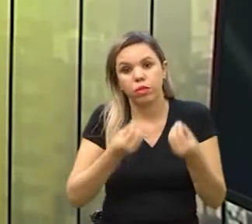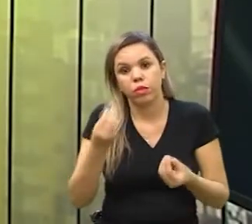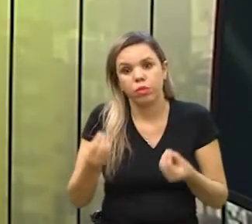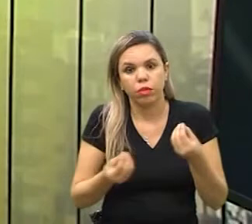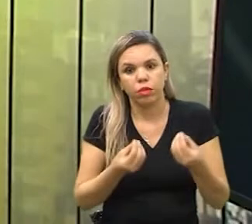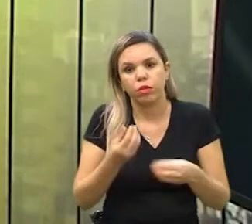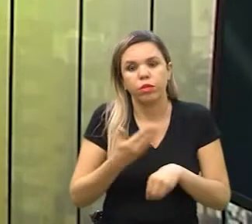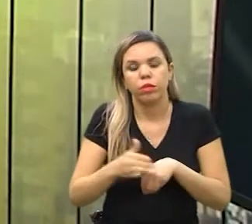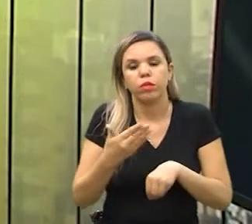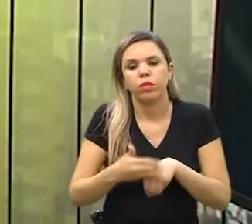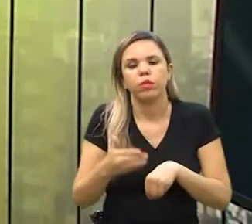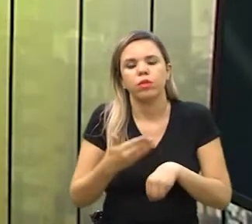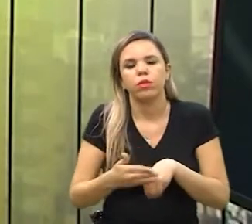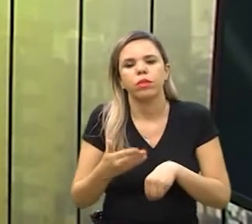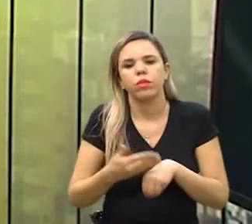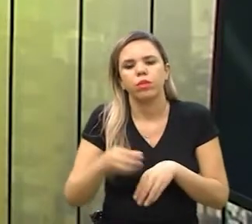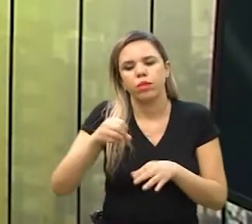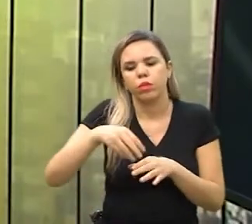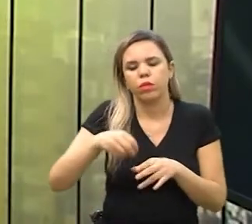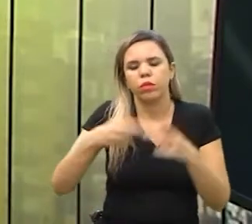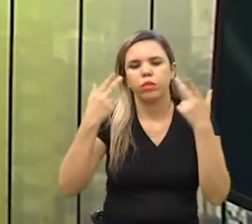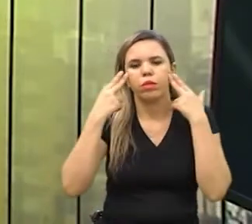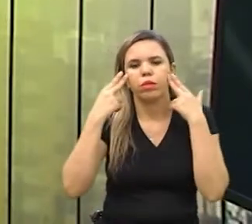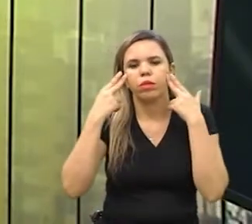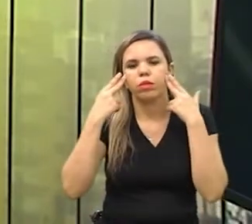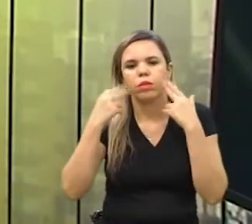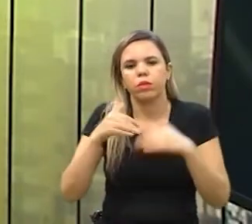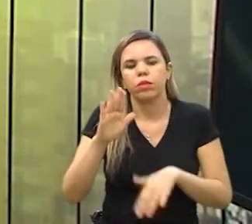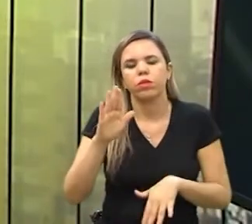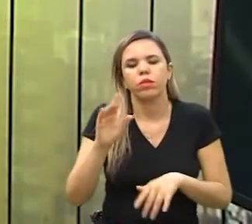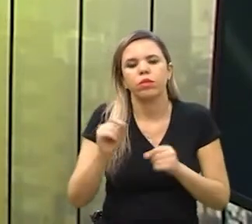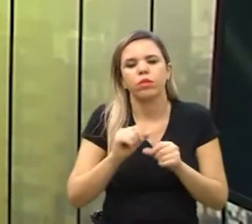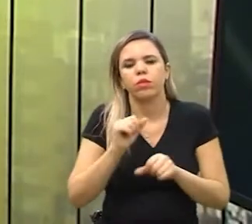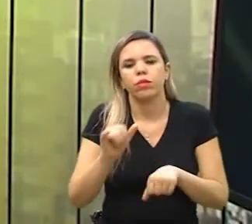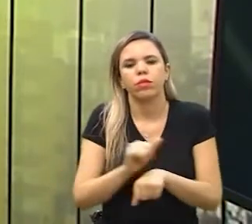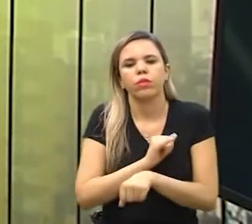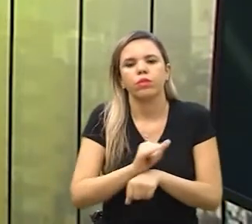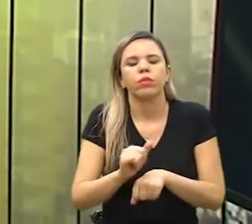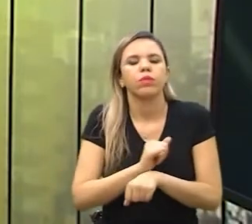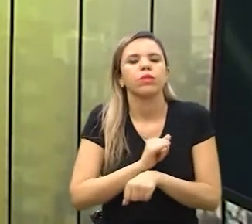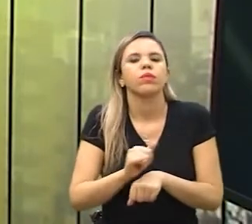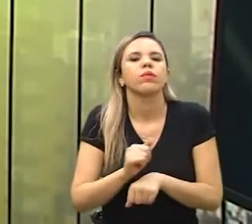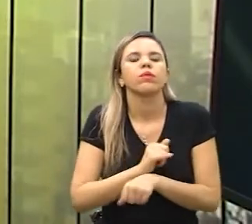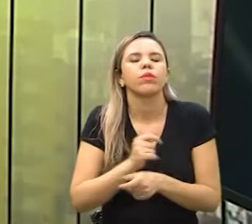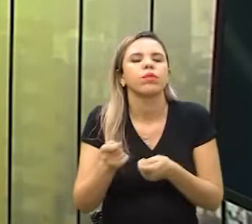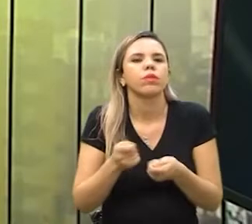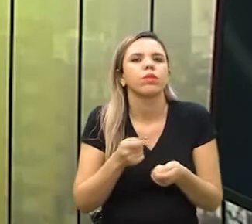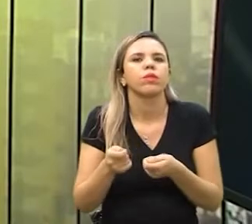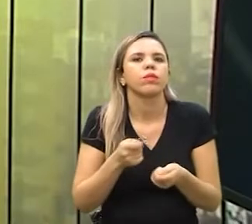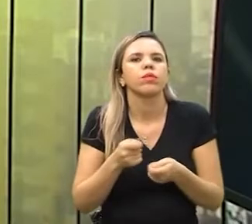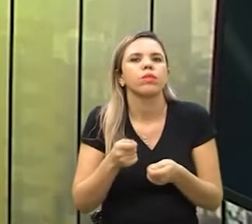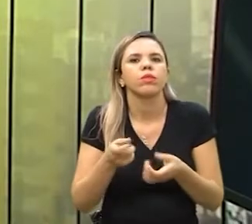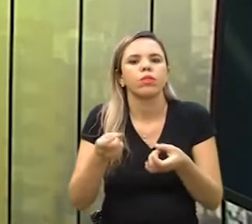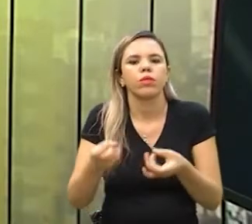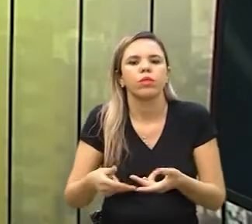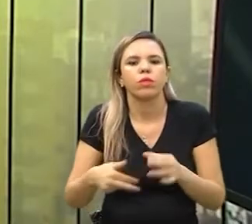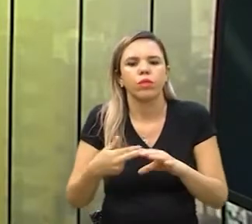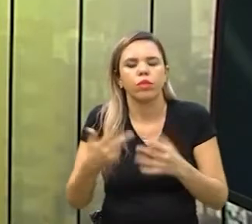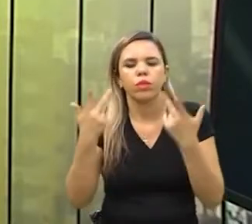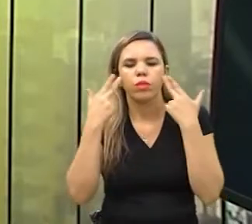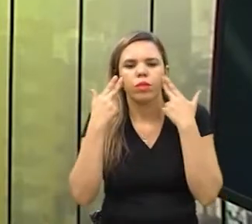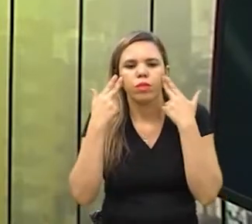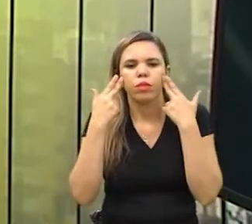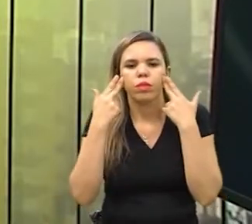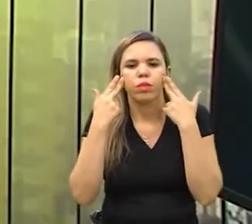como essa prática, né, da compostagem orgânica, ela é muito mais do que uma alternativa para lidar com